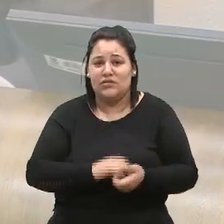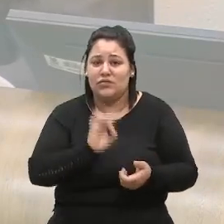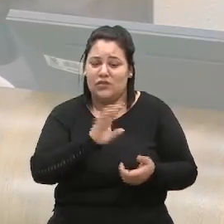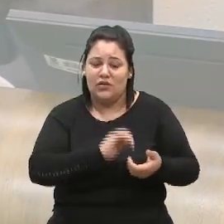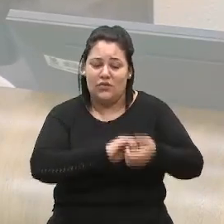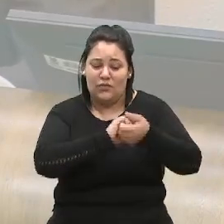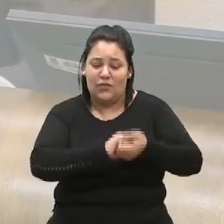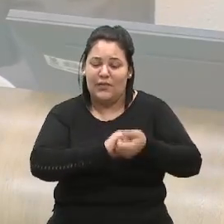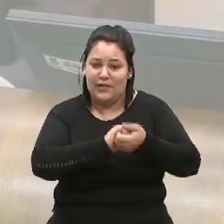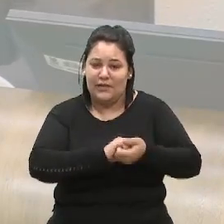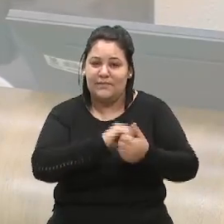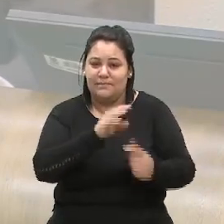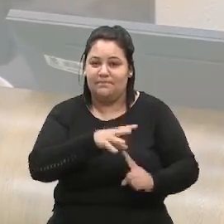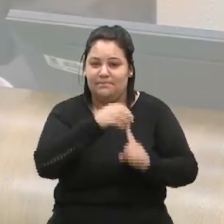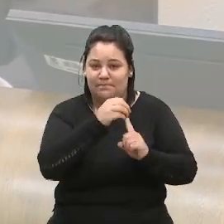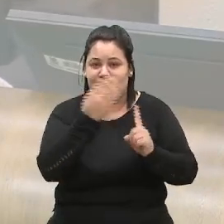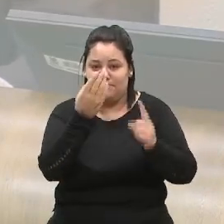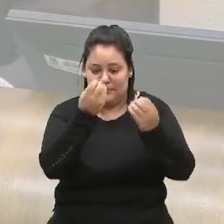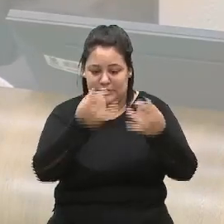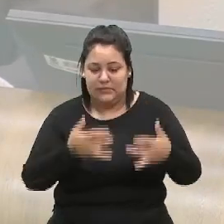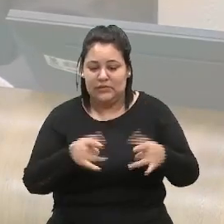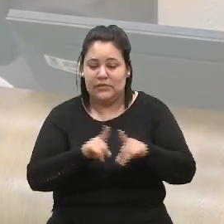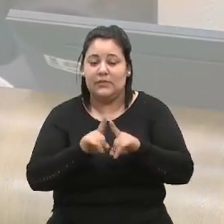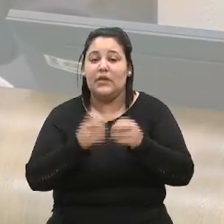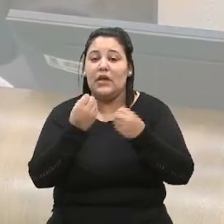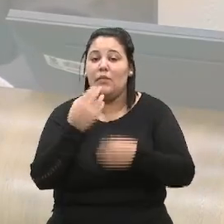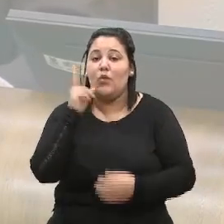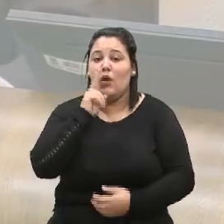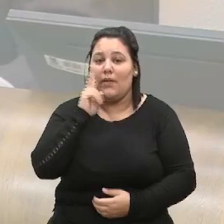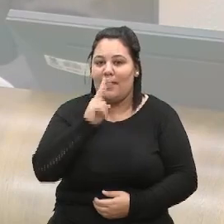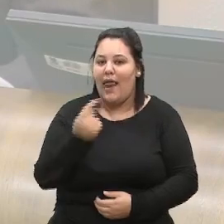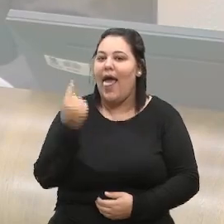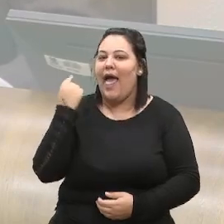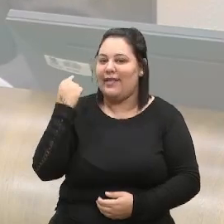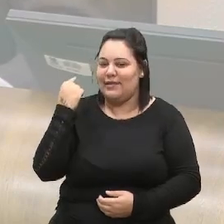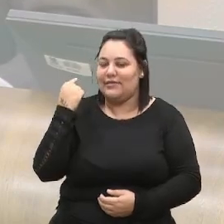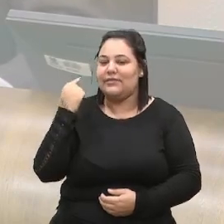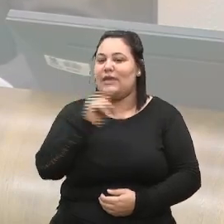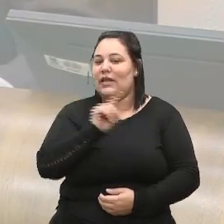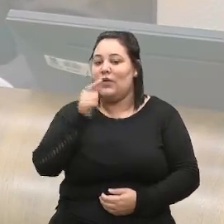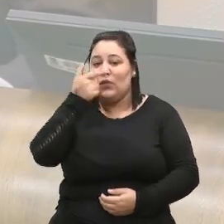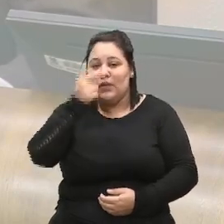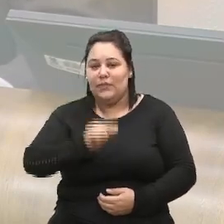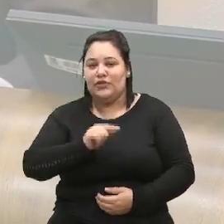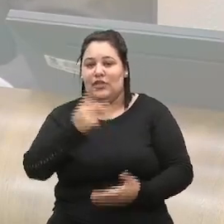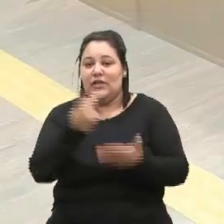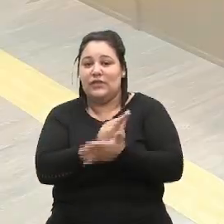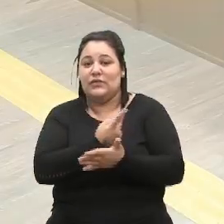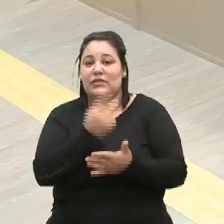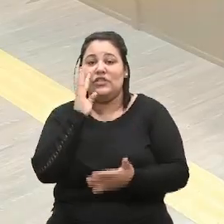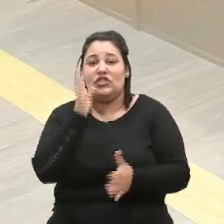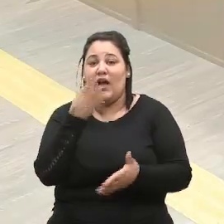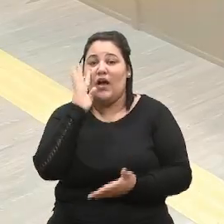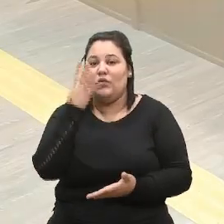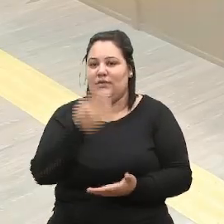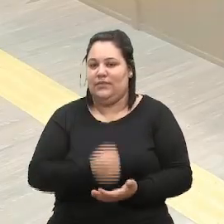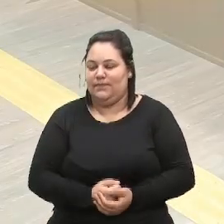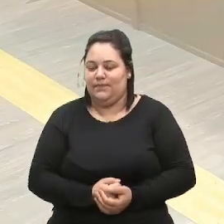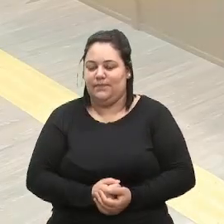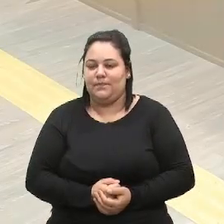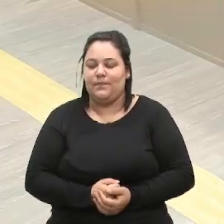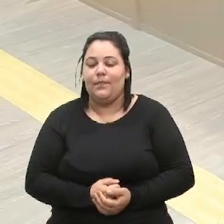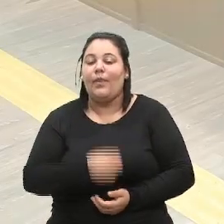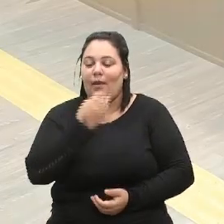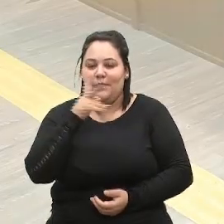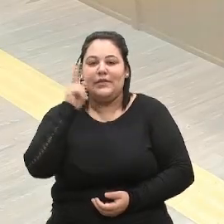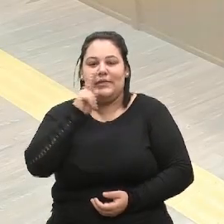pela referência, porque é bom a gente lembrar do passado para que a gente não repita alguns erros que aconteceram. Muito bem lembrado, vereador